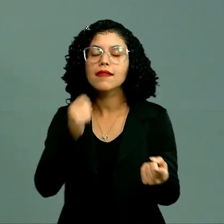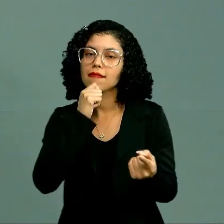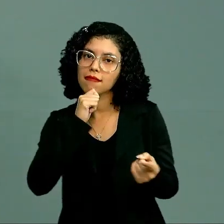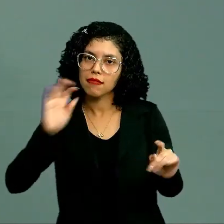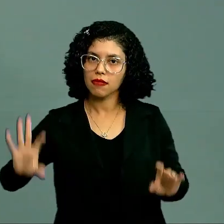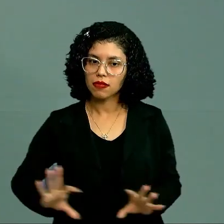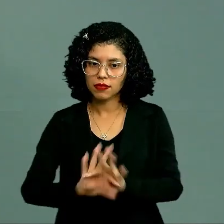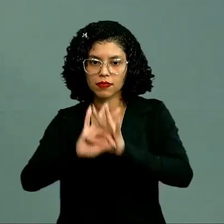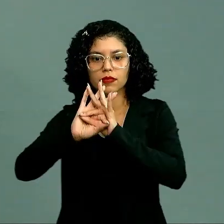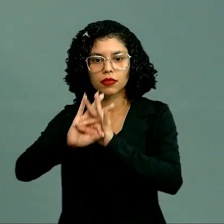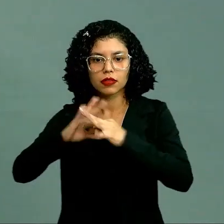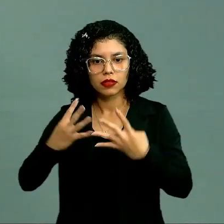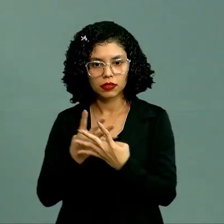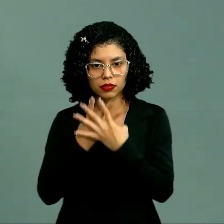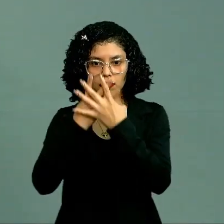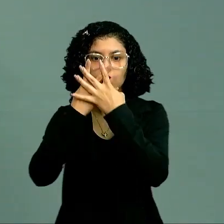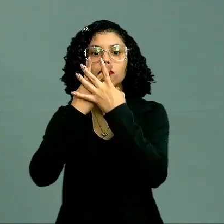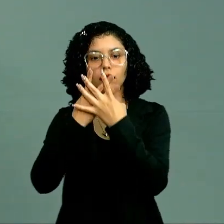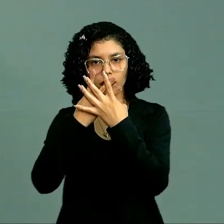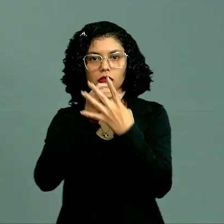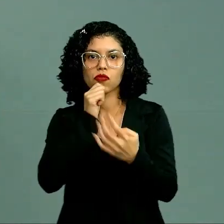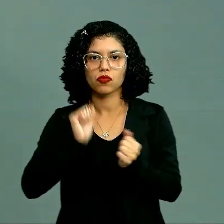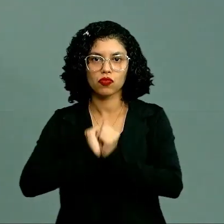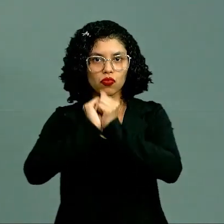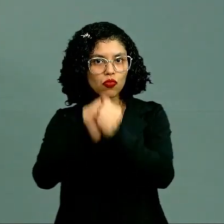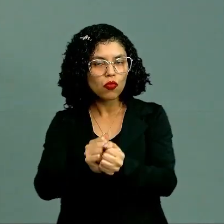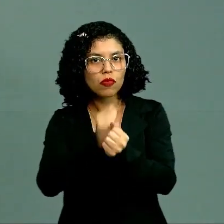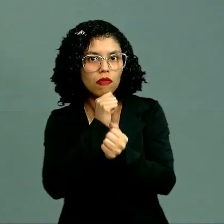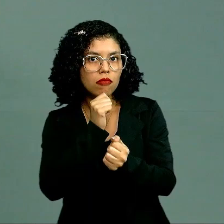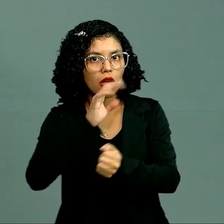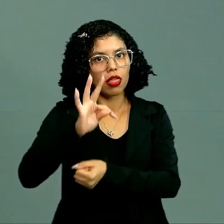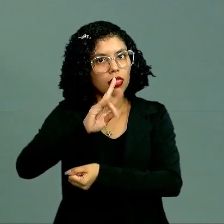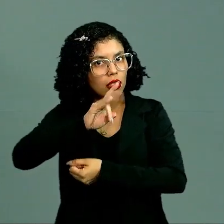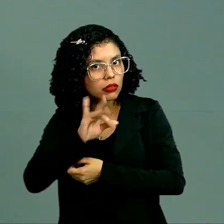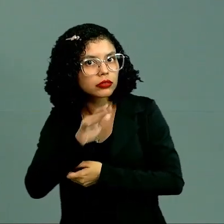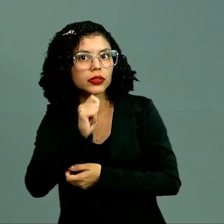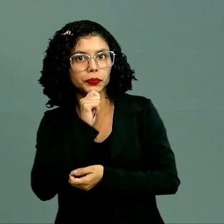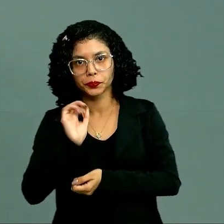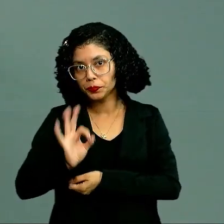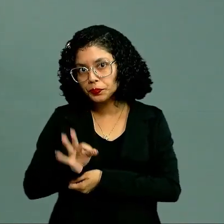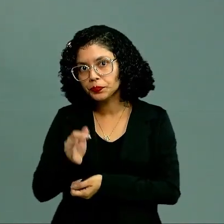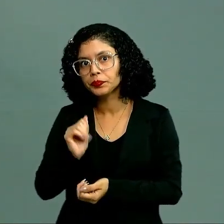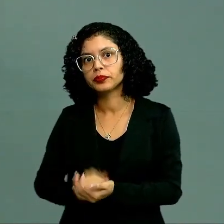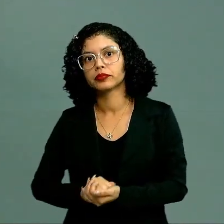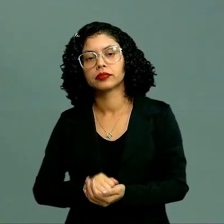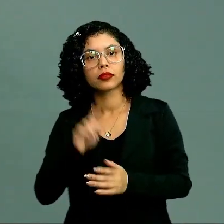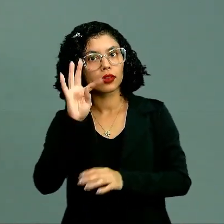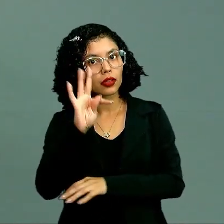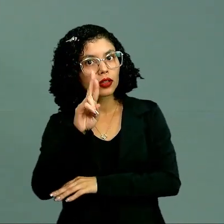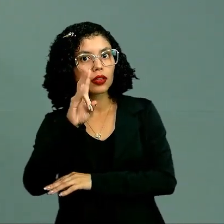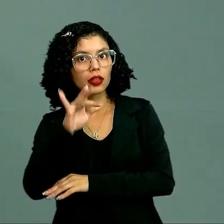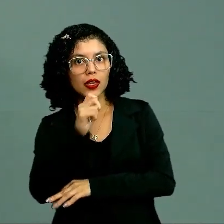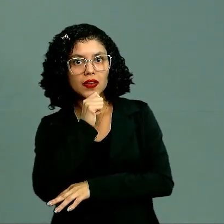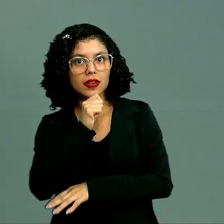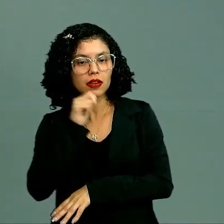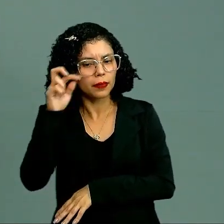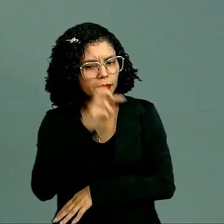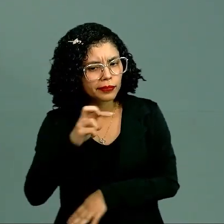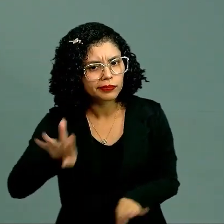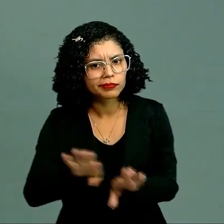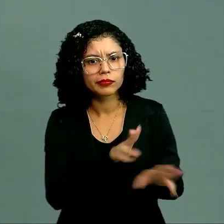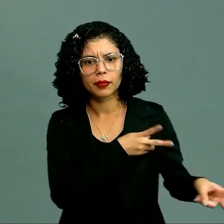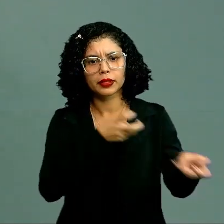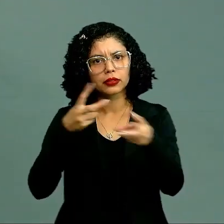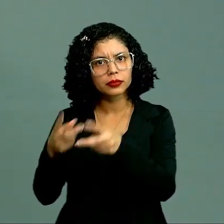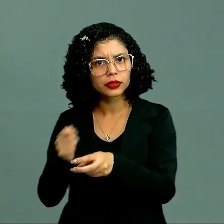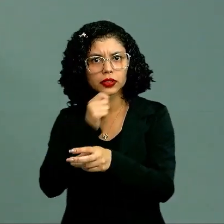elas estão todas agrupadas, estão unidas, nós temos um tecido, correto? E esse tecido, nós iremos fazer uma analogia ao